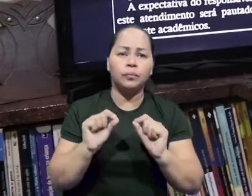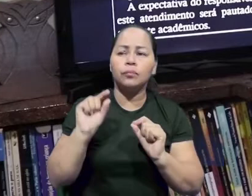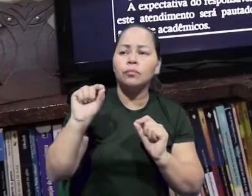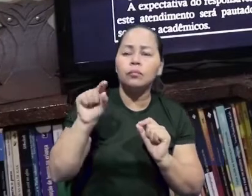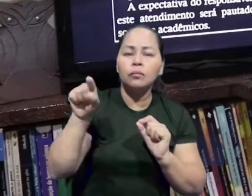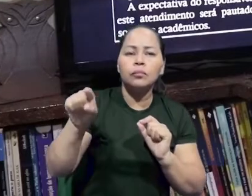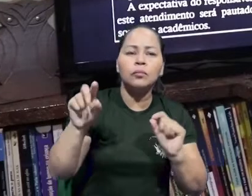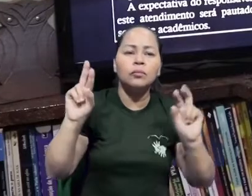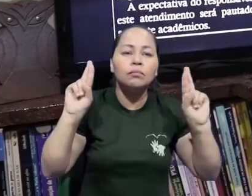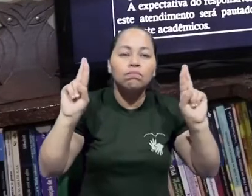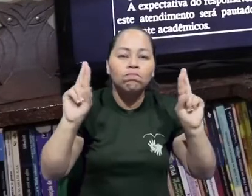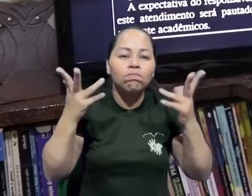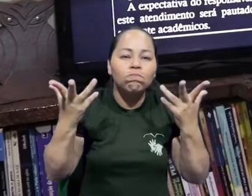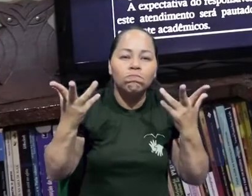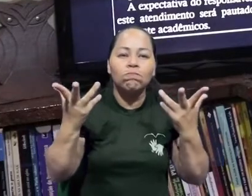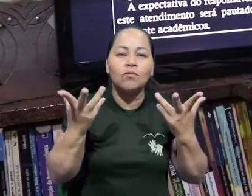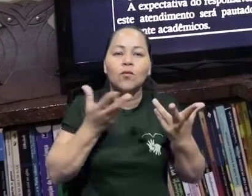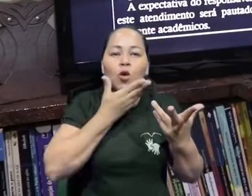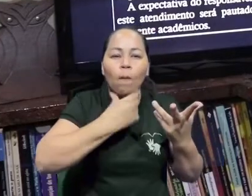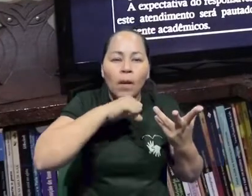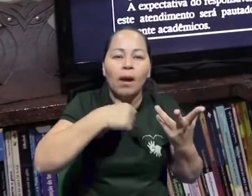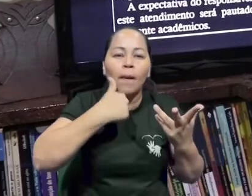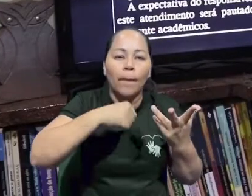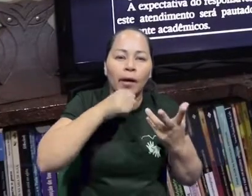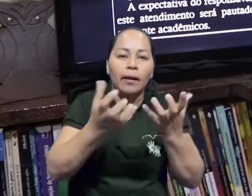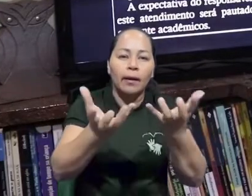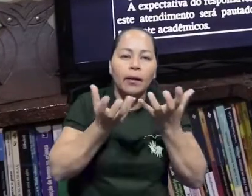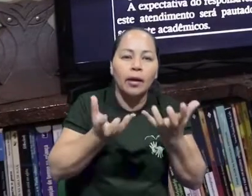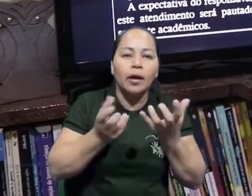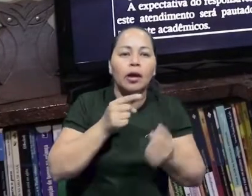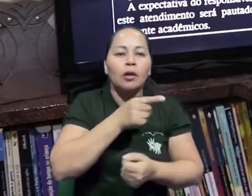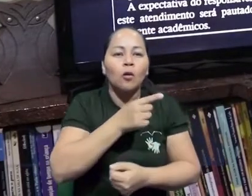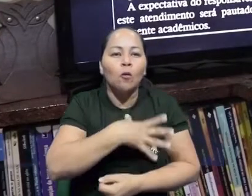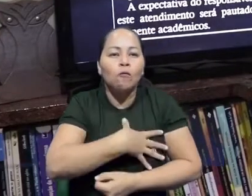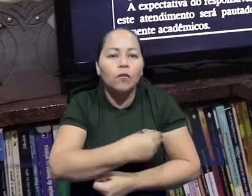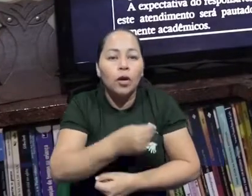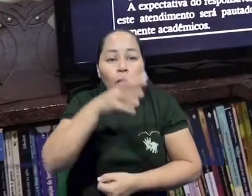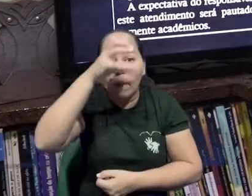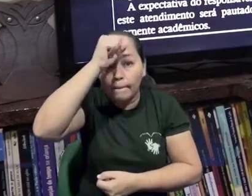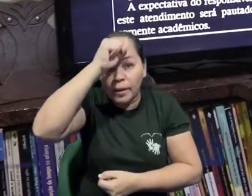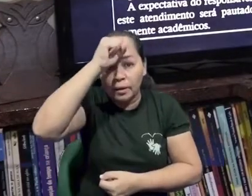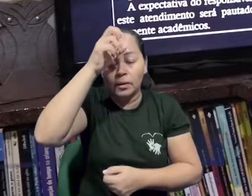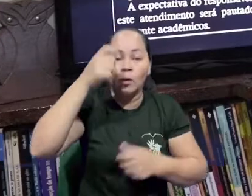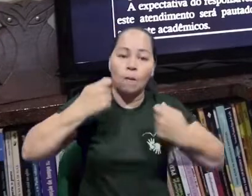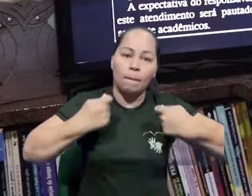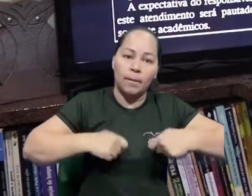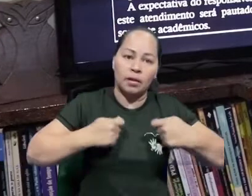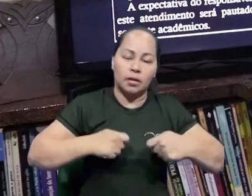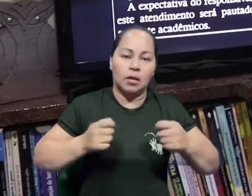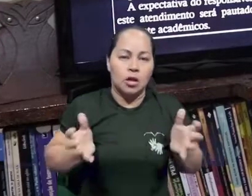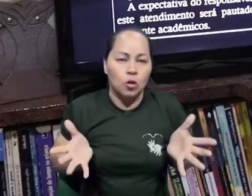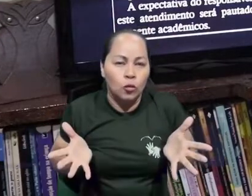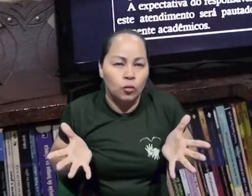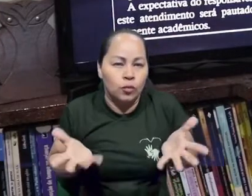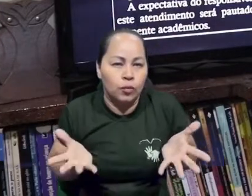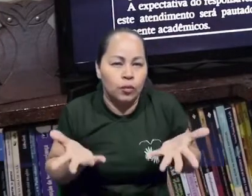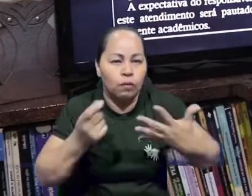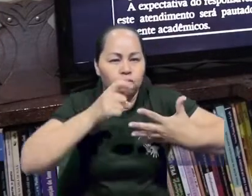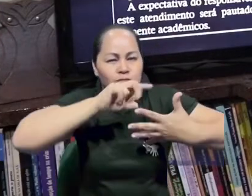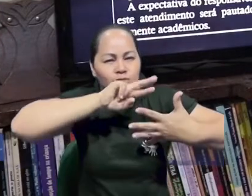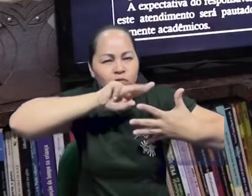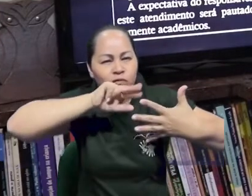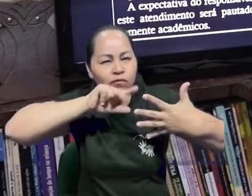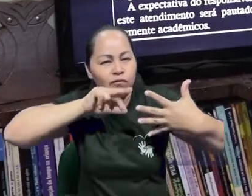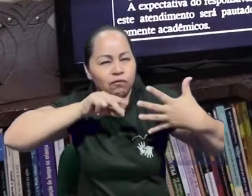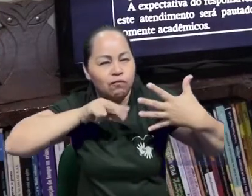expectativa do responsável é que o seu filho se desenvolva, porém, sabe que este atendimento será pautado em habilidades e estímulos,